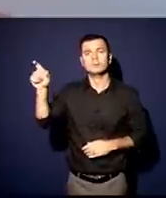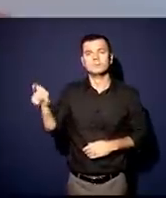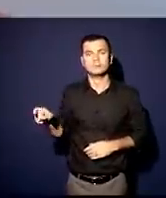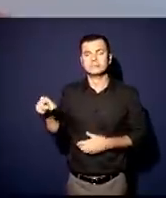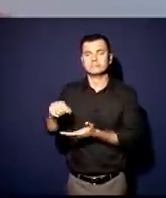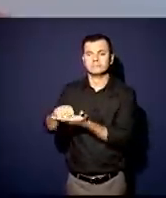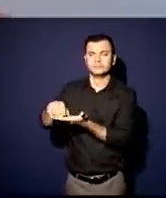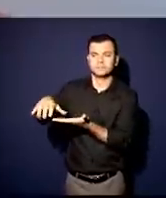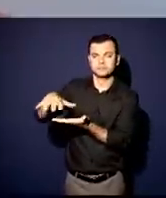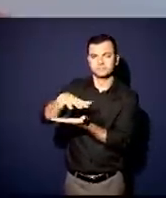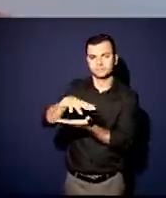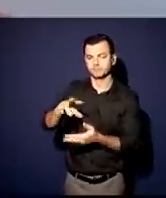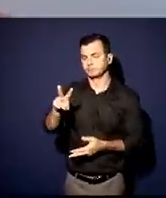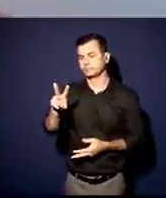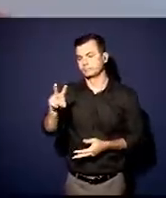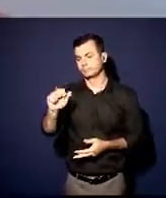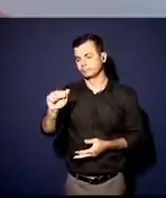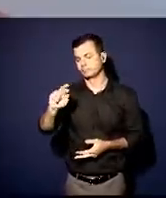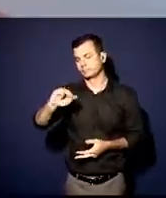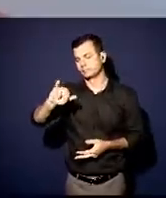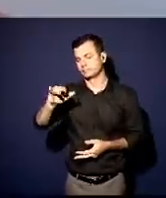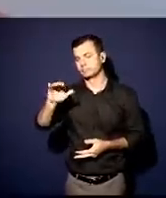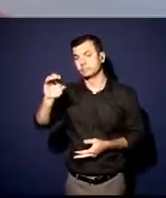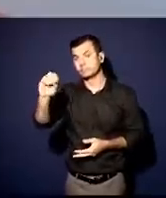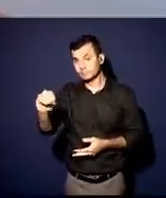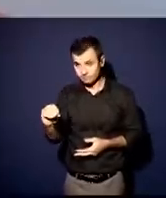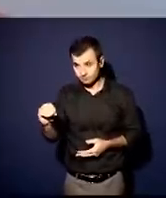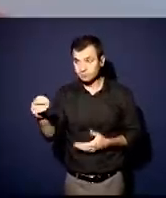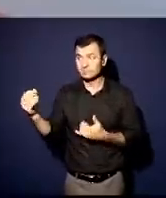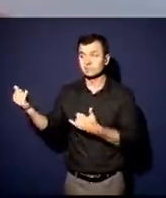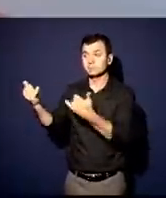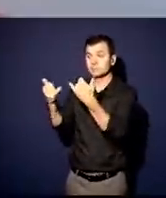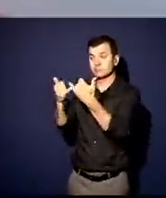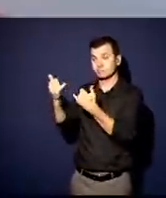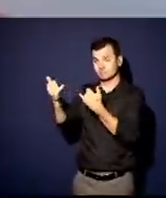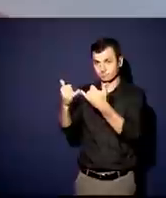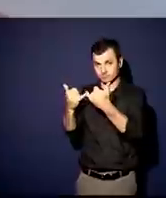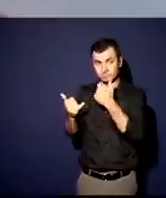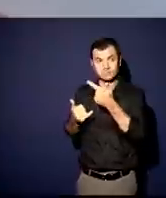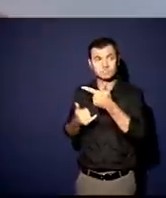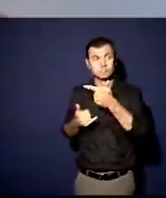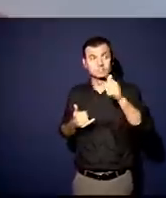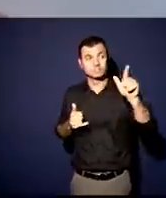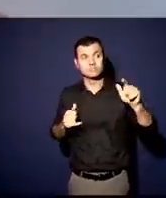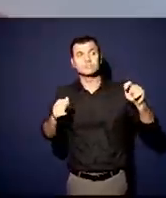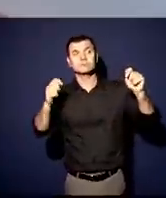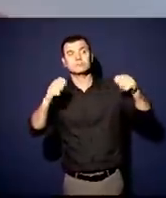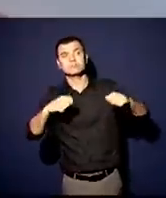de varejo, ele tem me reportado que não tem oferta de trabalho para